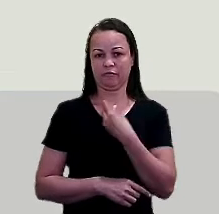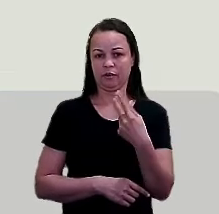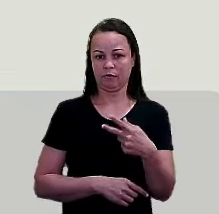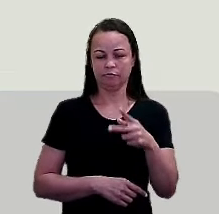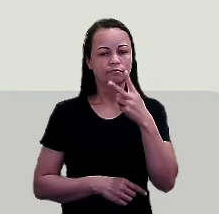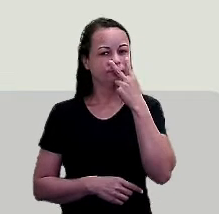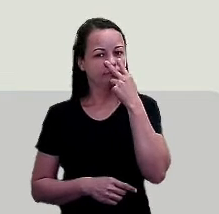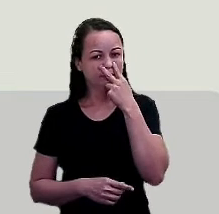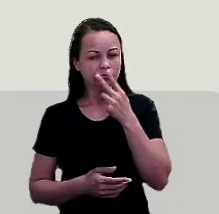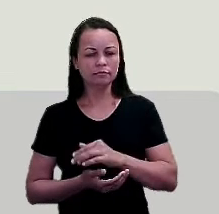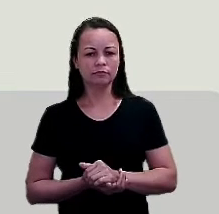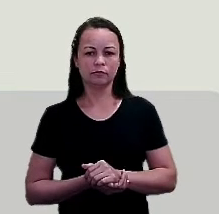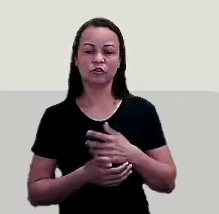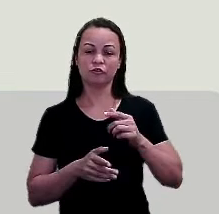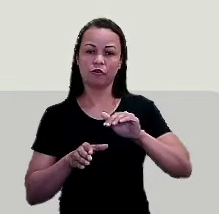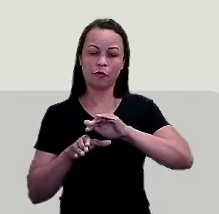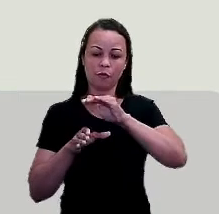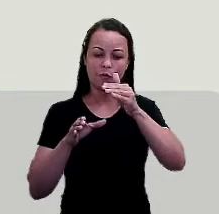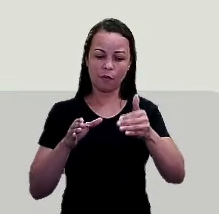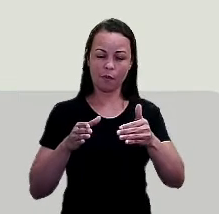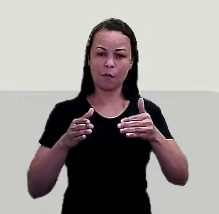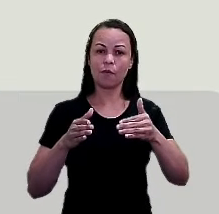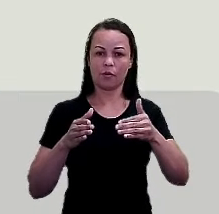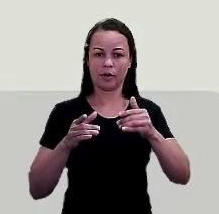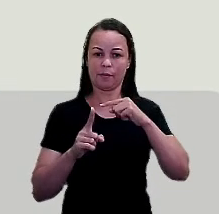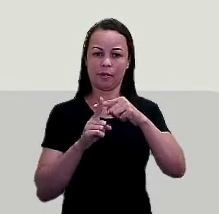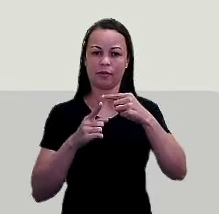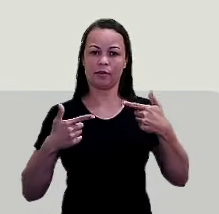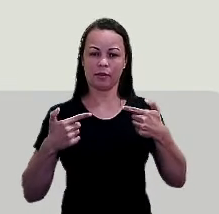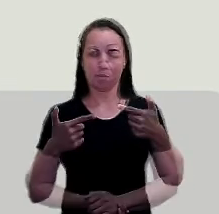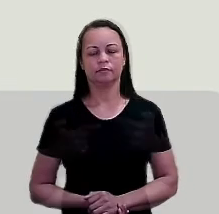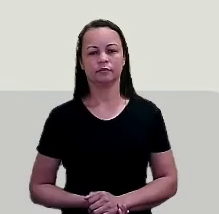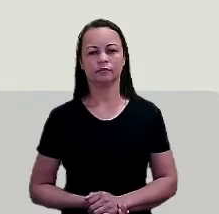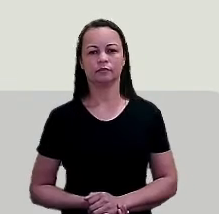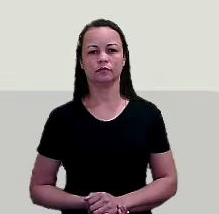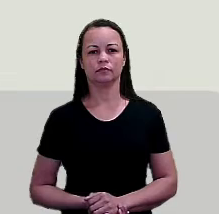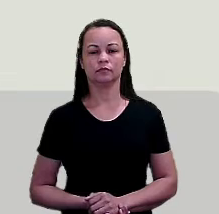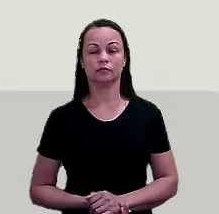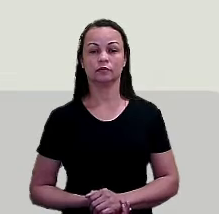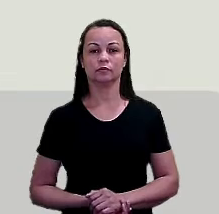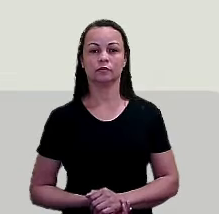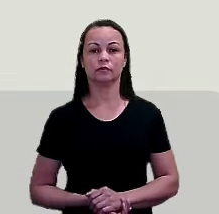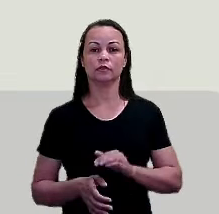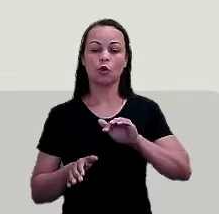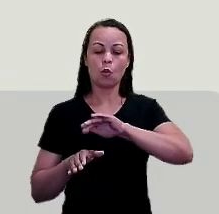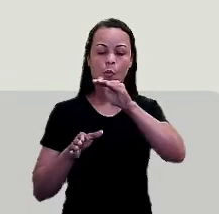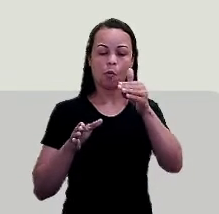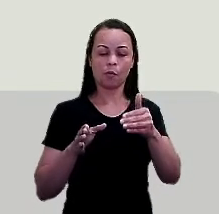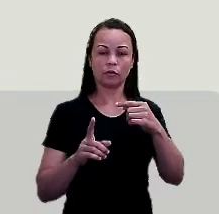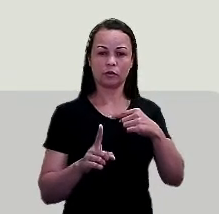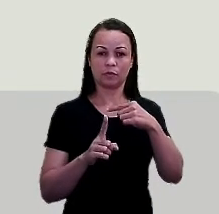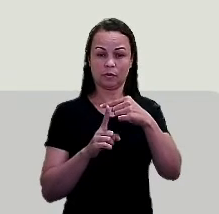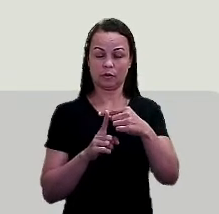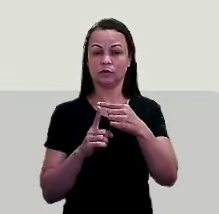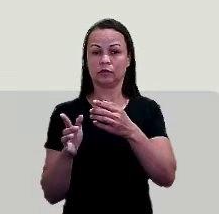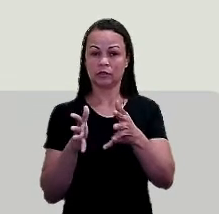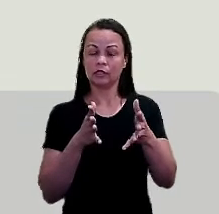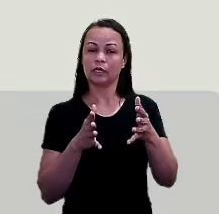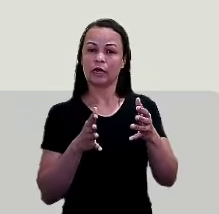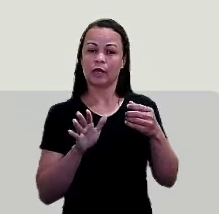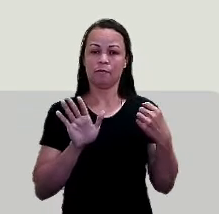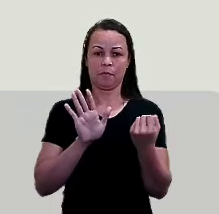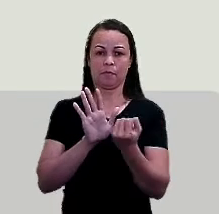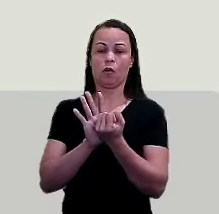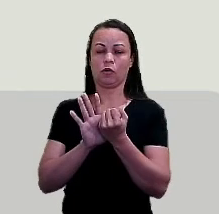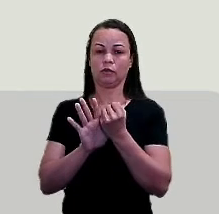pois foi a Batalha das Tabocas, no Monte das Tabocas. Então, o Monte das Tabocas é um marco da memória importantíssimo para todos,